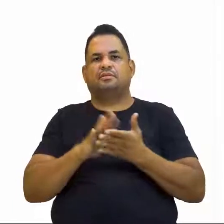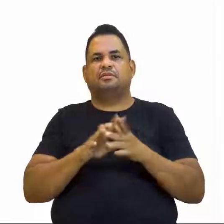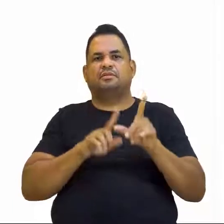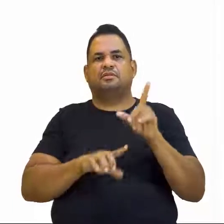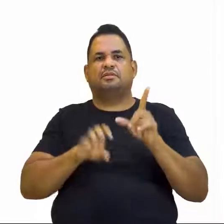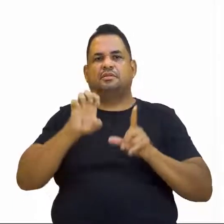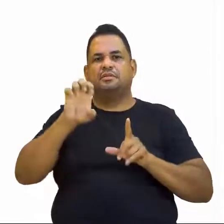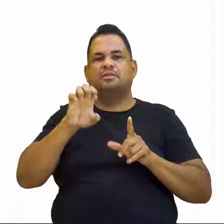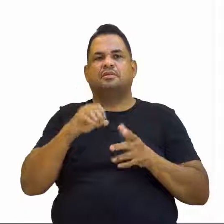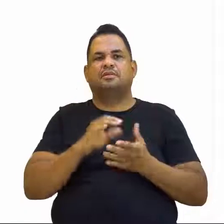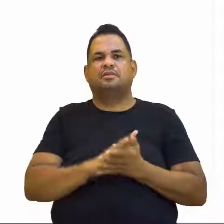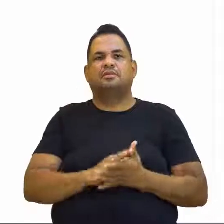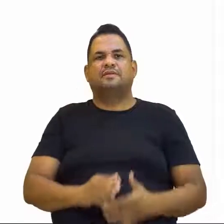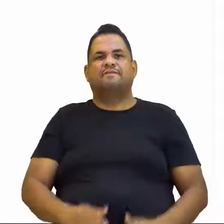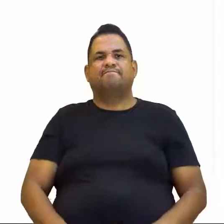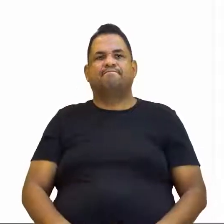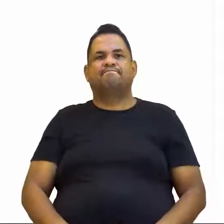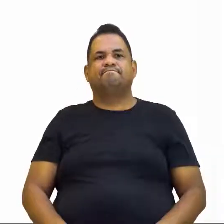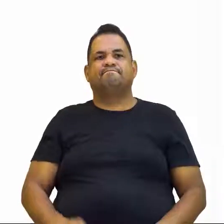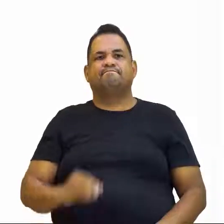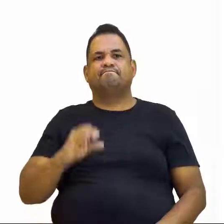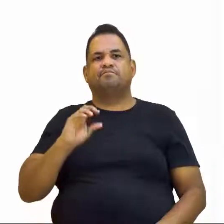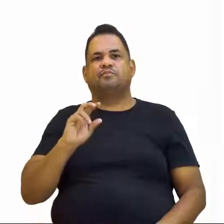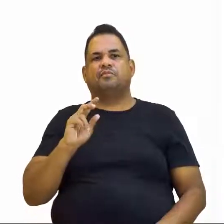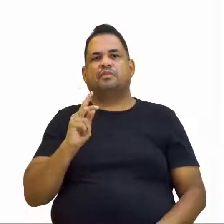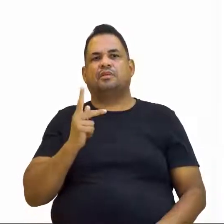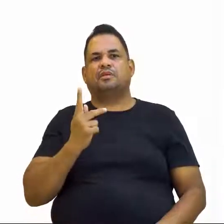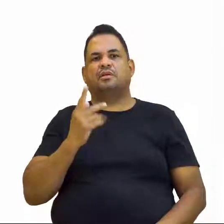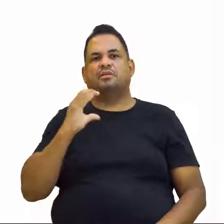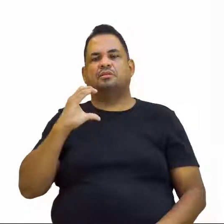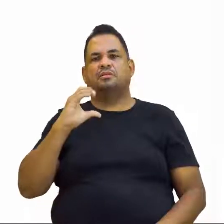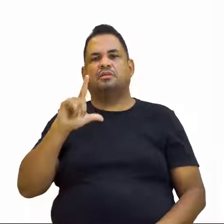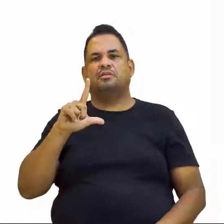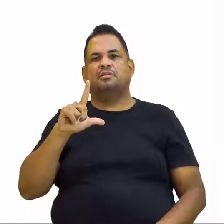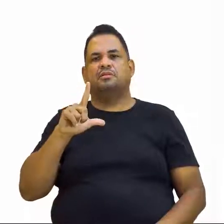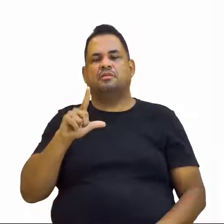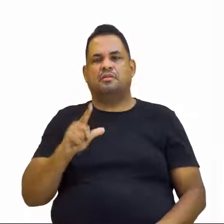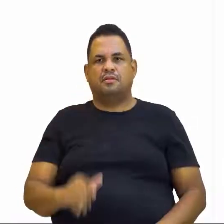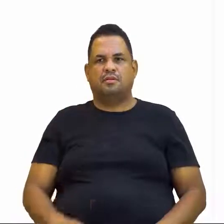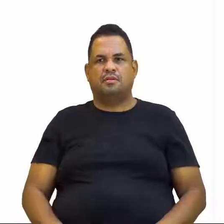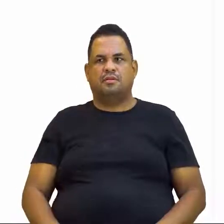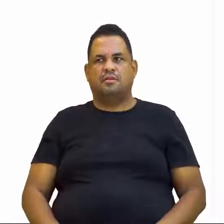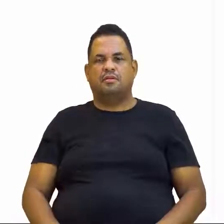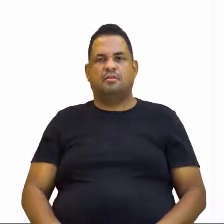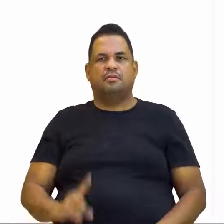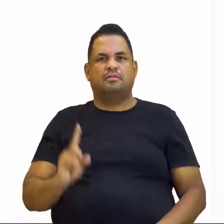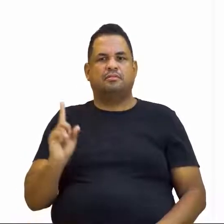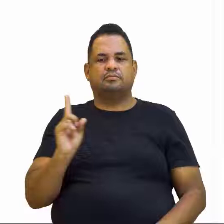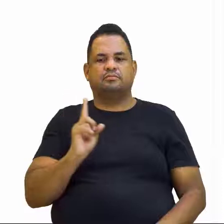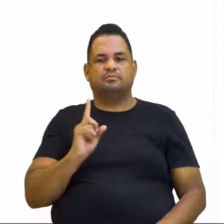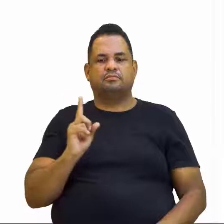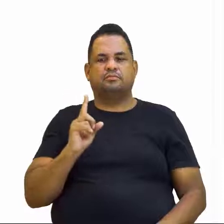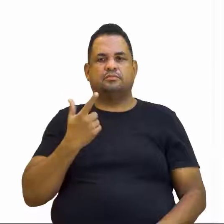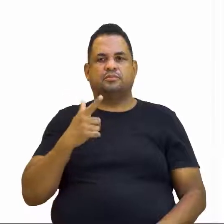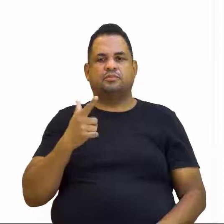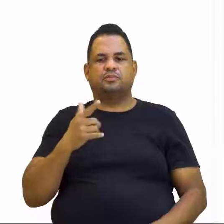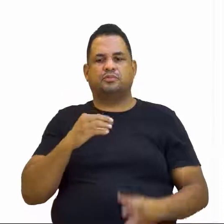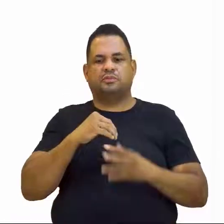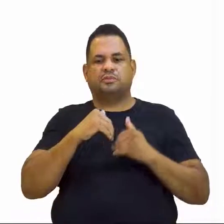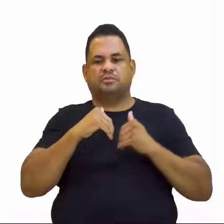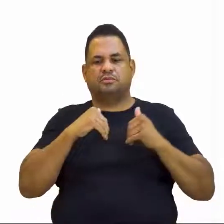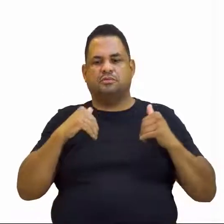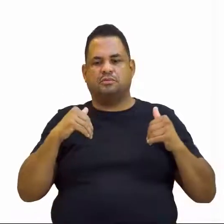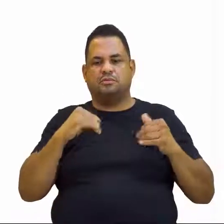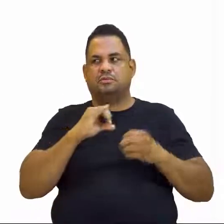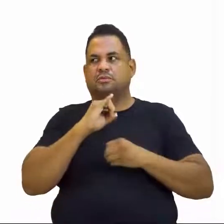só, cloreto de hidrogênio. O cloreto de hidrogênio, ele não sofre dissociação iônica,